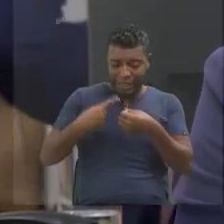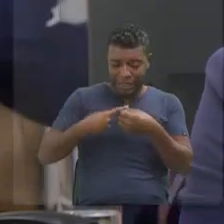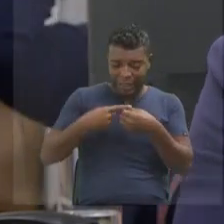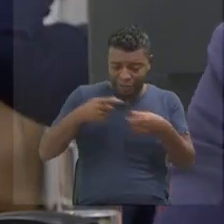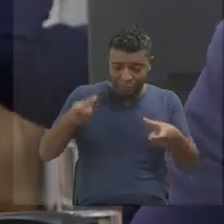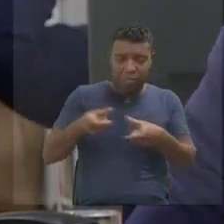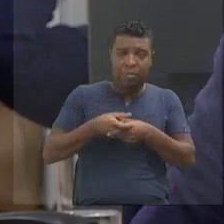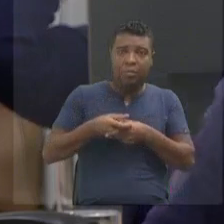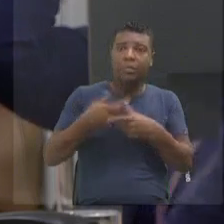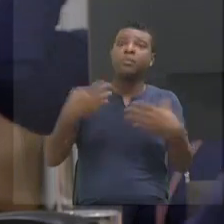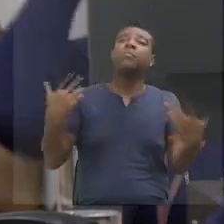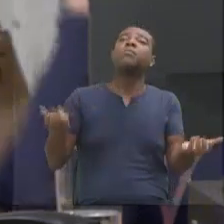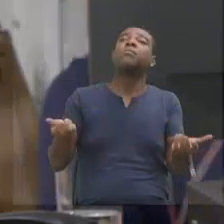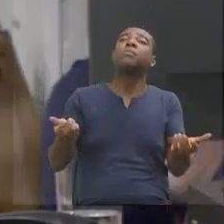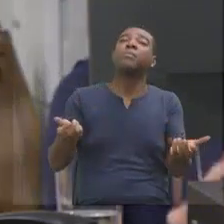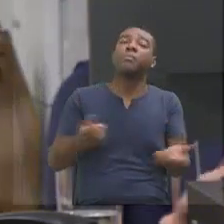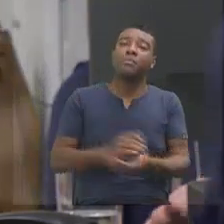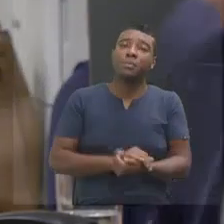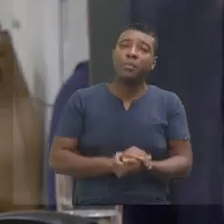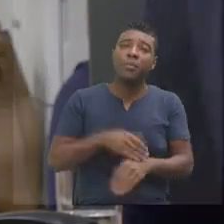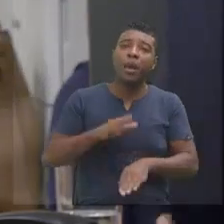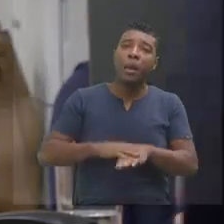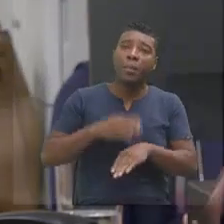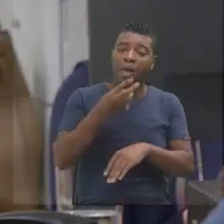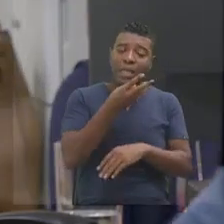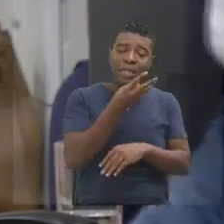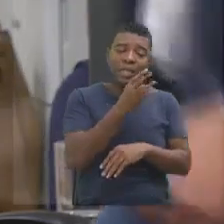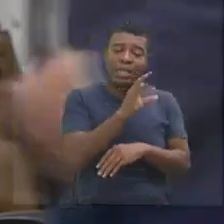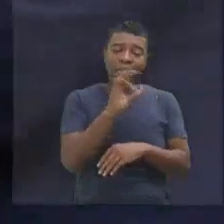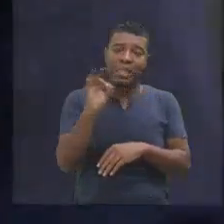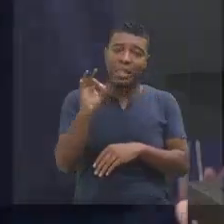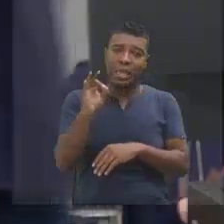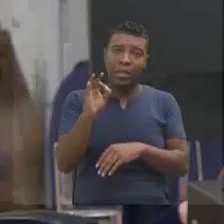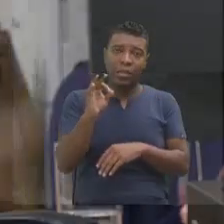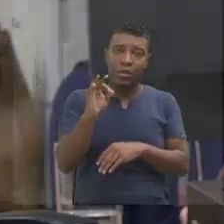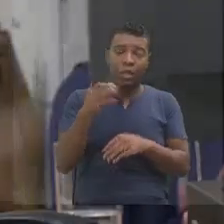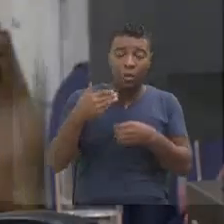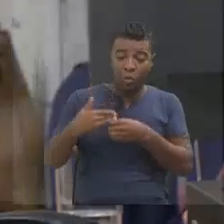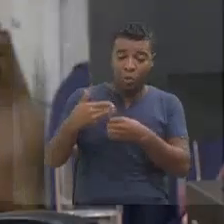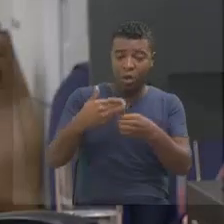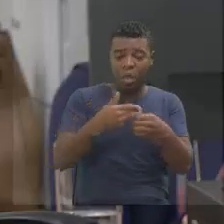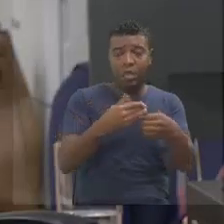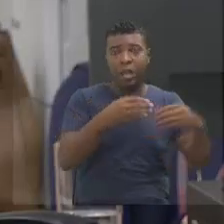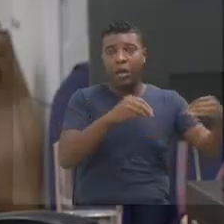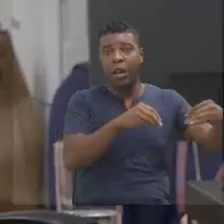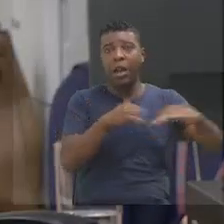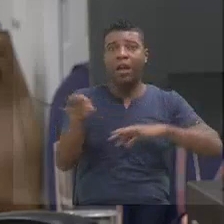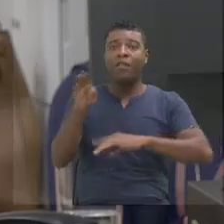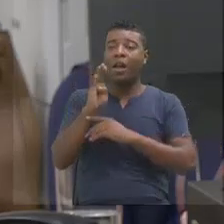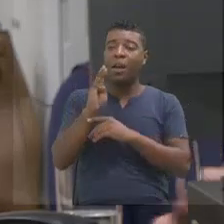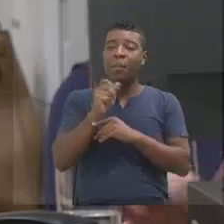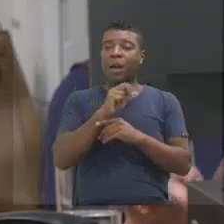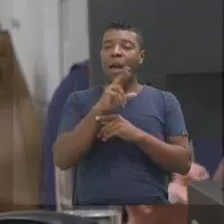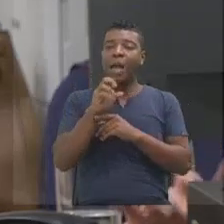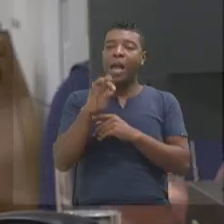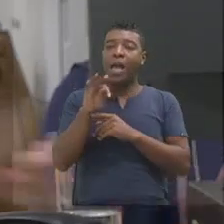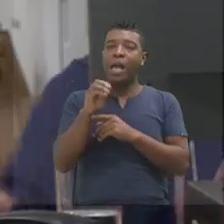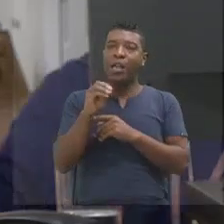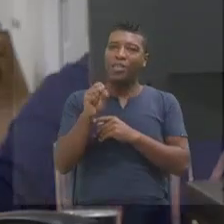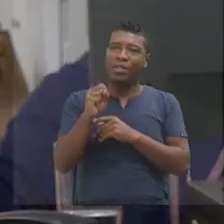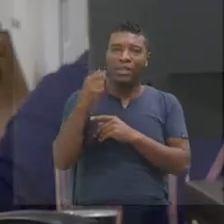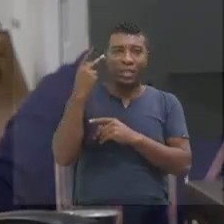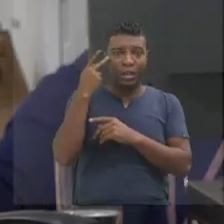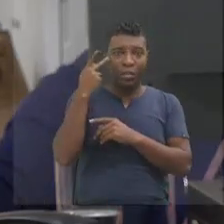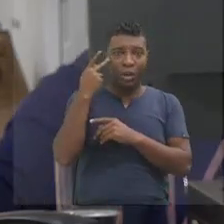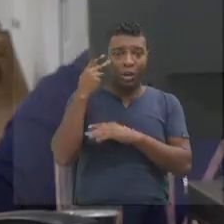mais de 300 municípios Mineiros em caminho paciência de câncer para Hospital de amor em Barretos São Paulo mais de